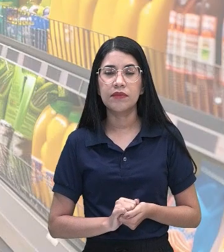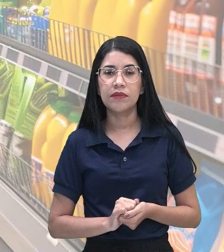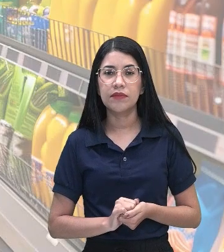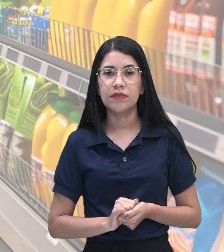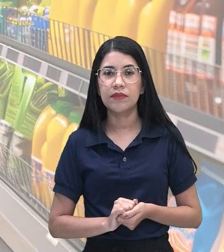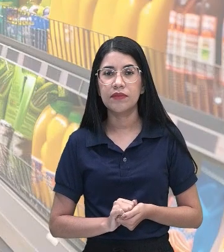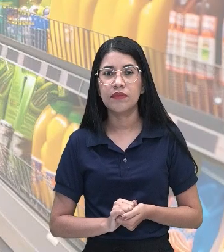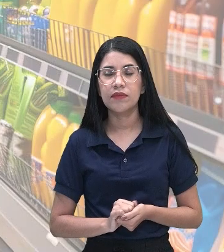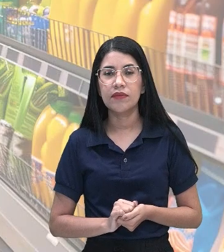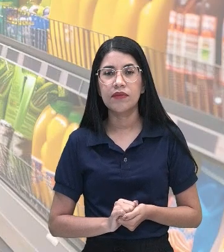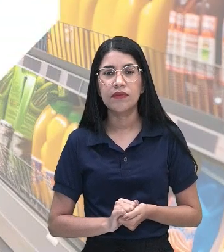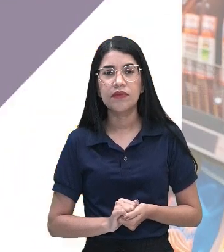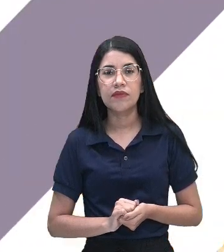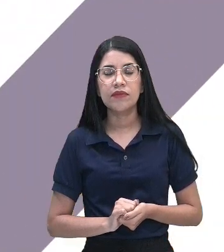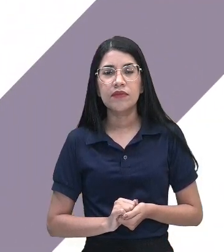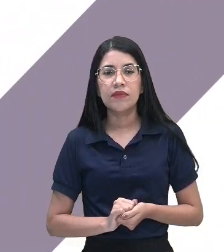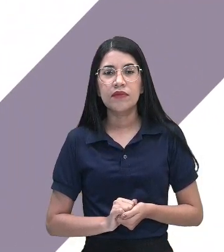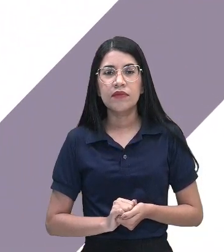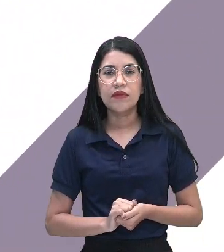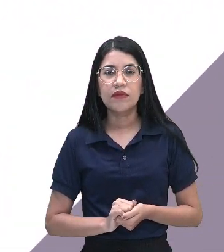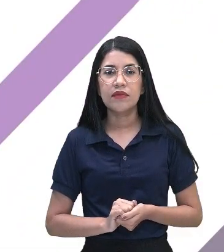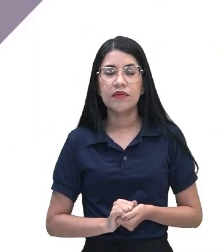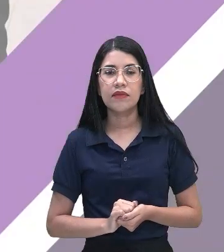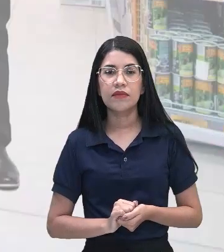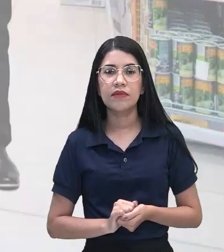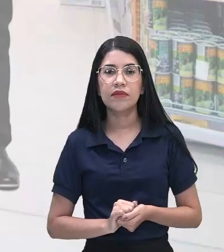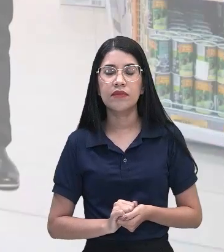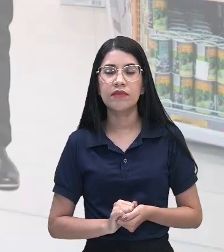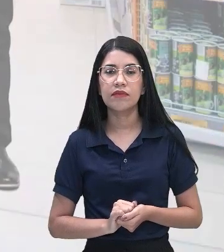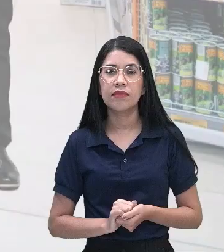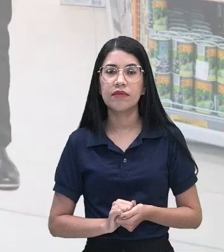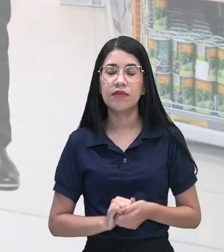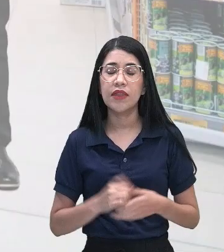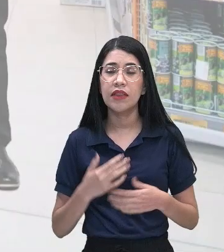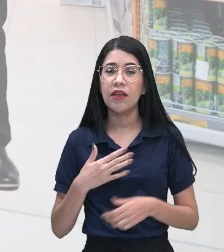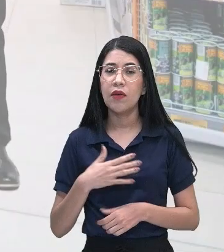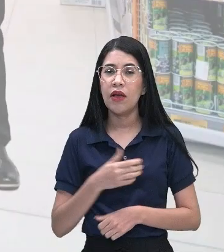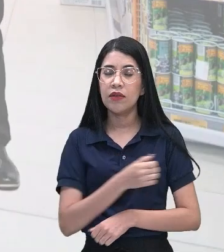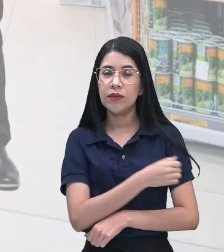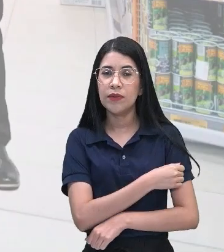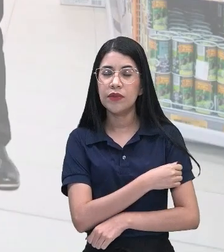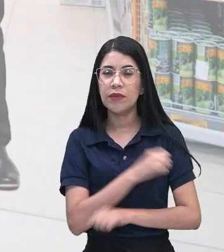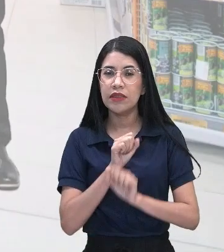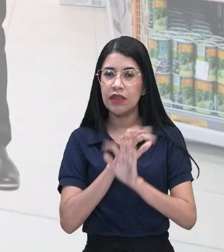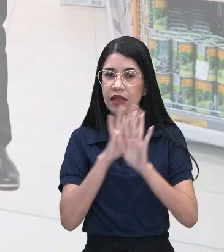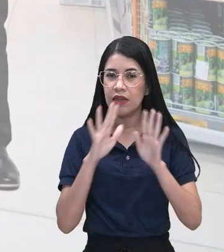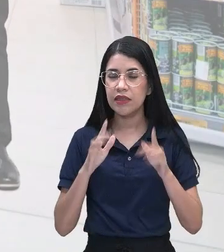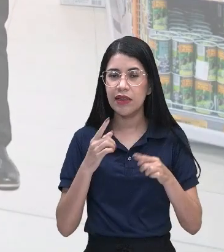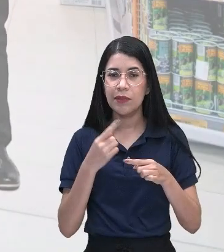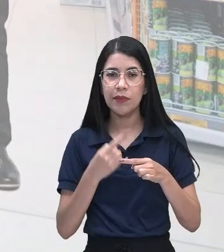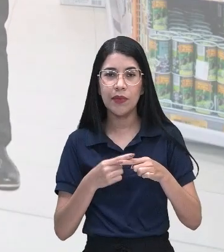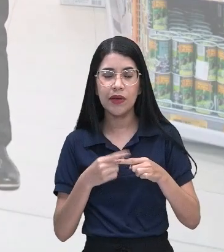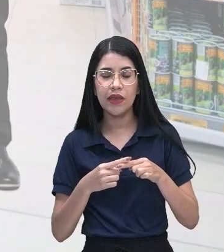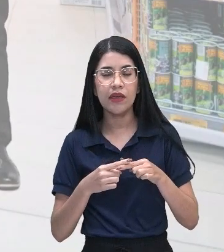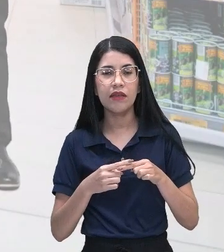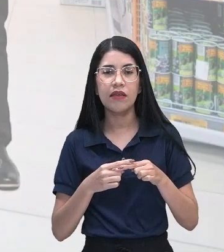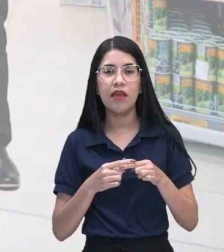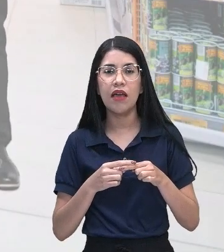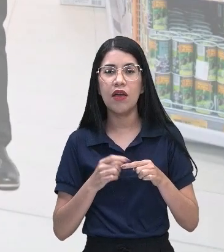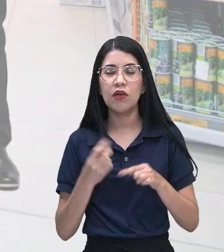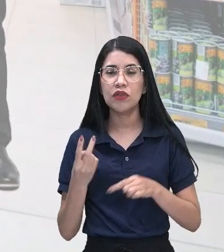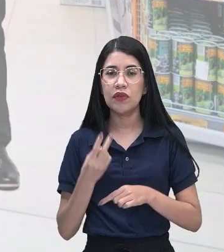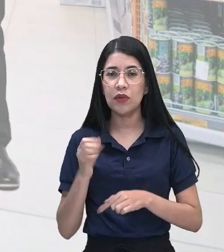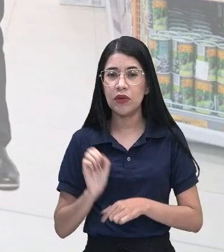produziu para vocês aí. Muito bem, meus queridos alunos, para esclarecer melhor aqui por que os produtos aumentam de preço